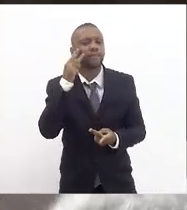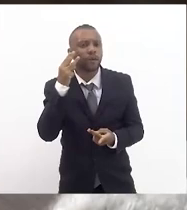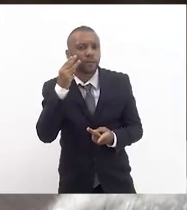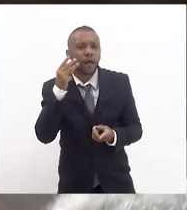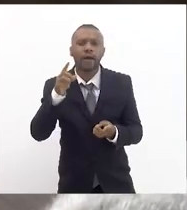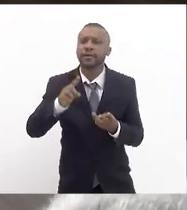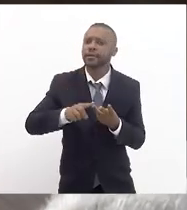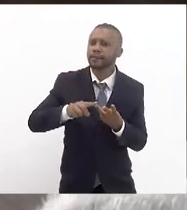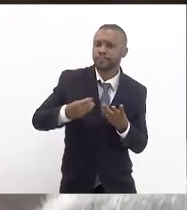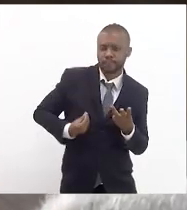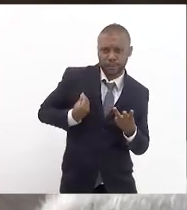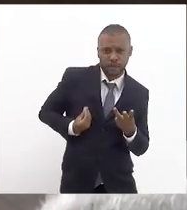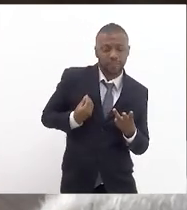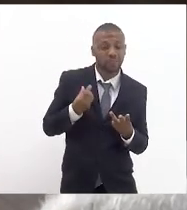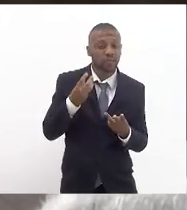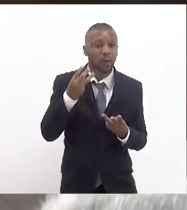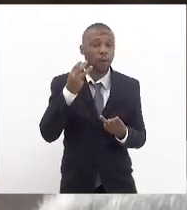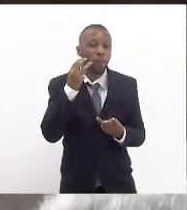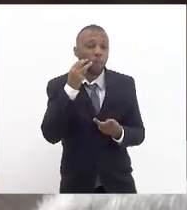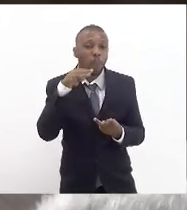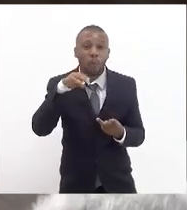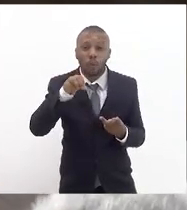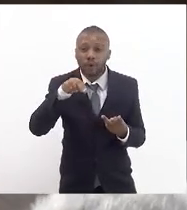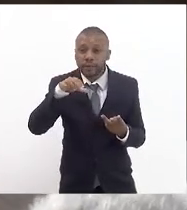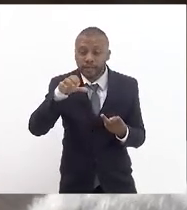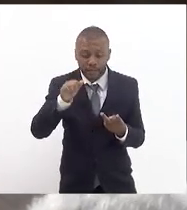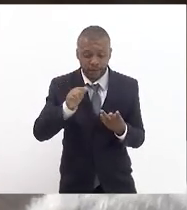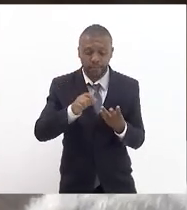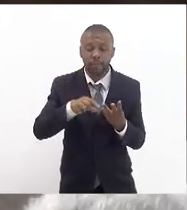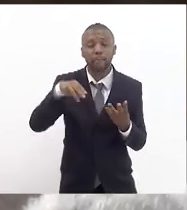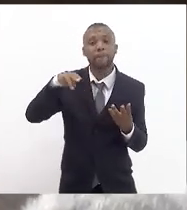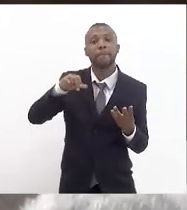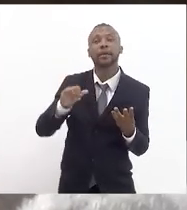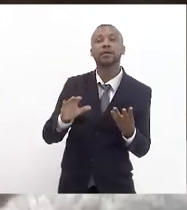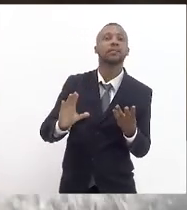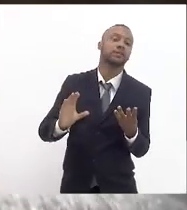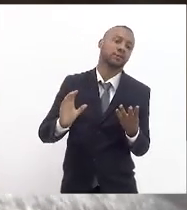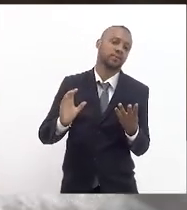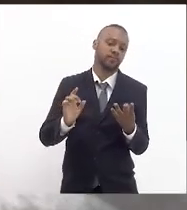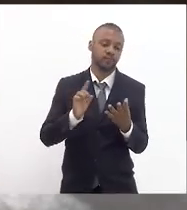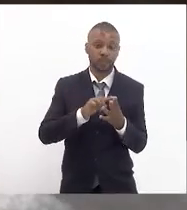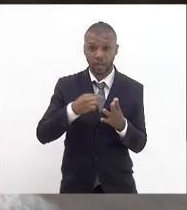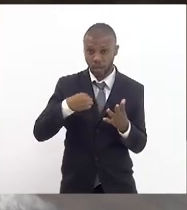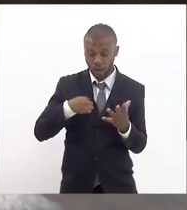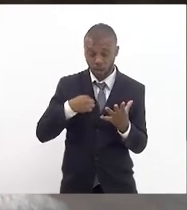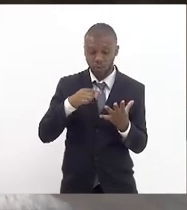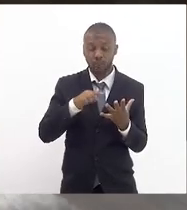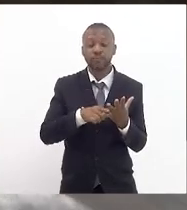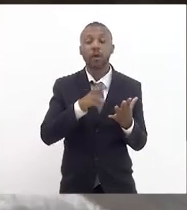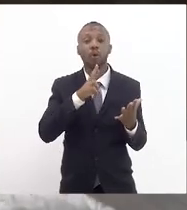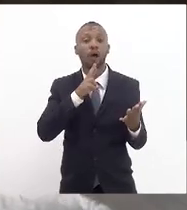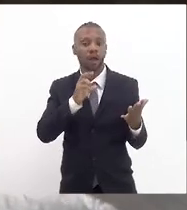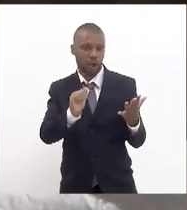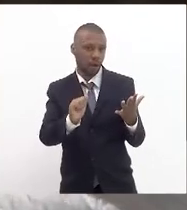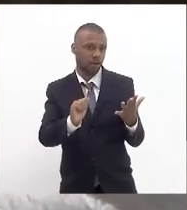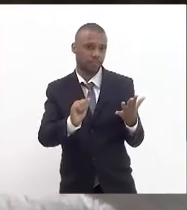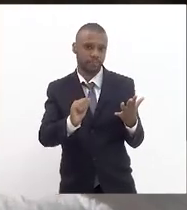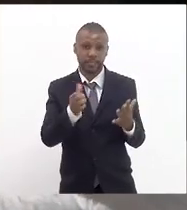Carneiro, deputada Mônica, deputado Carlos Mink, eu e deputado Amorim.